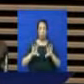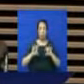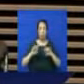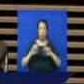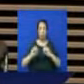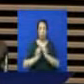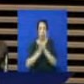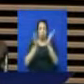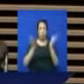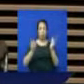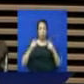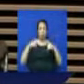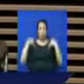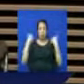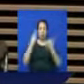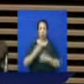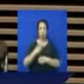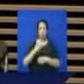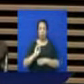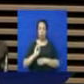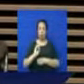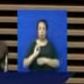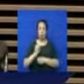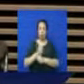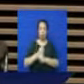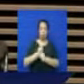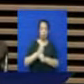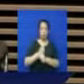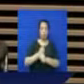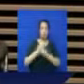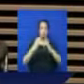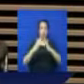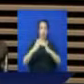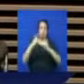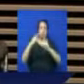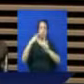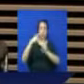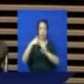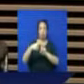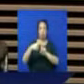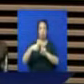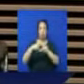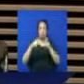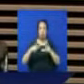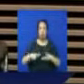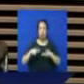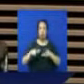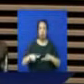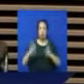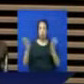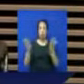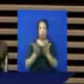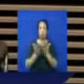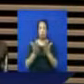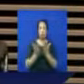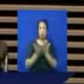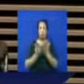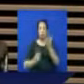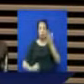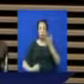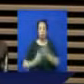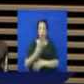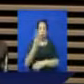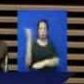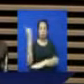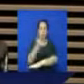alusiva aos 20 anos de fundação da Igreja Ministério Espaço Cristão, a qual foi fundada no